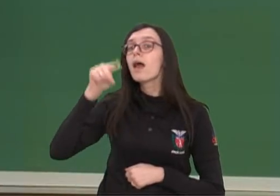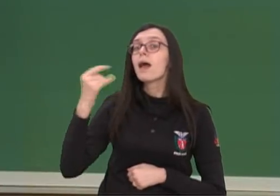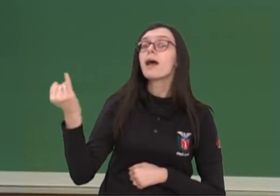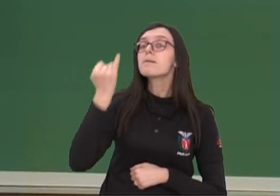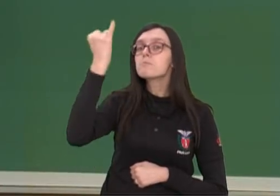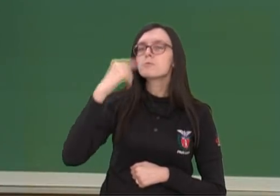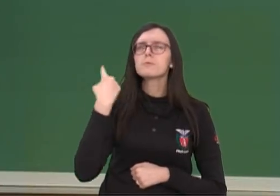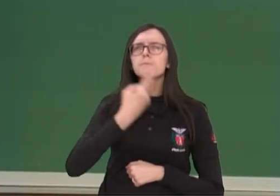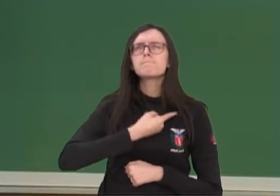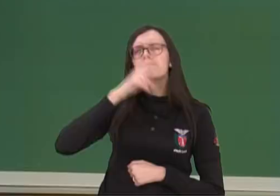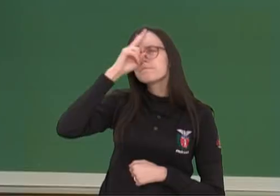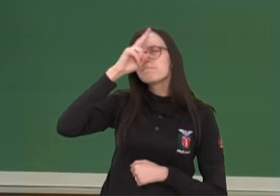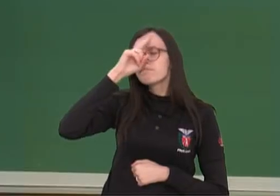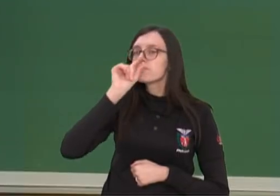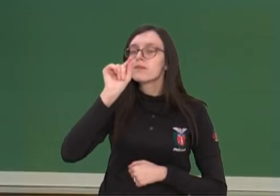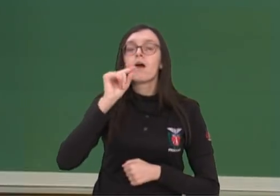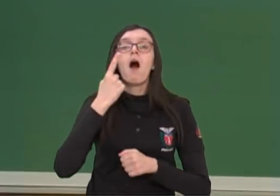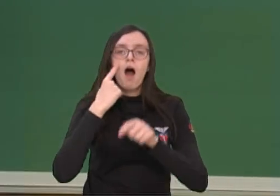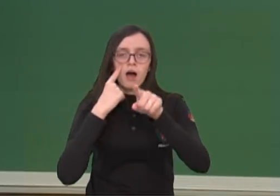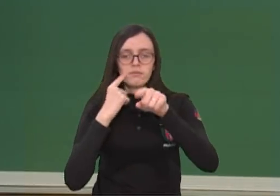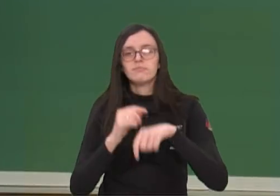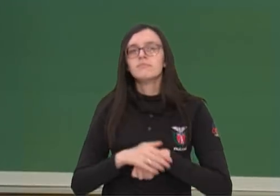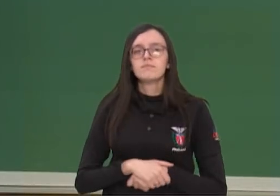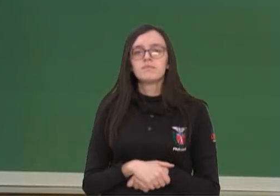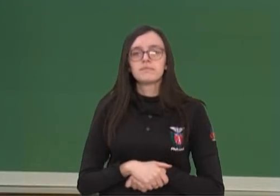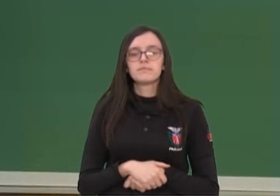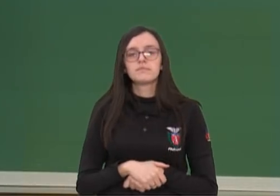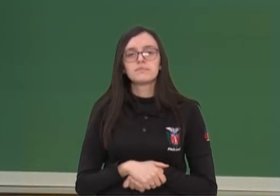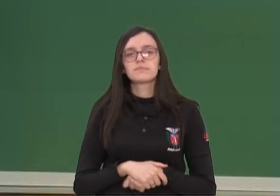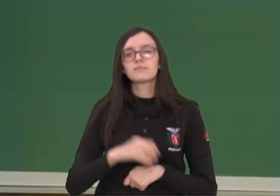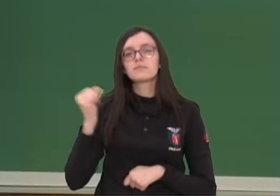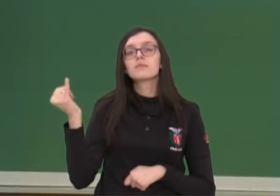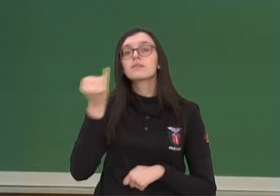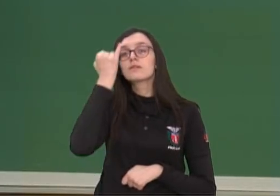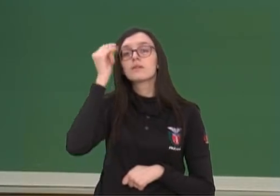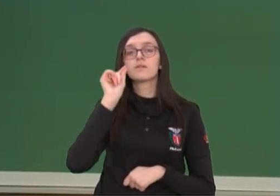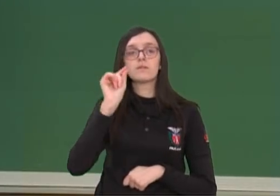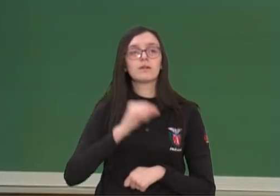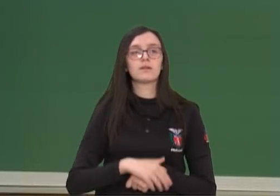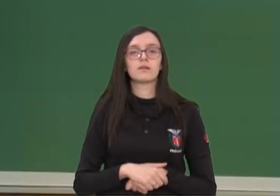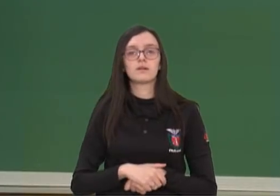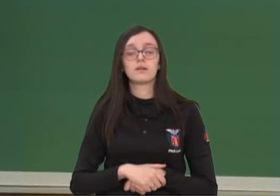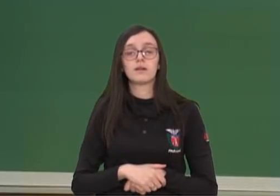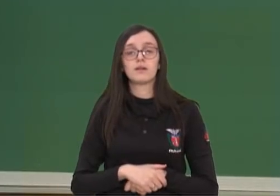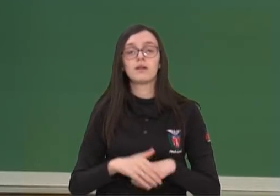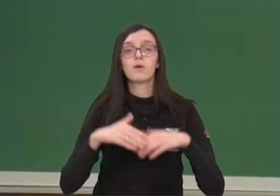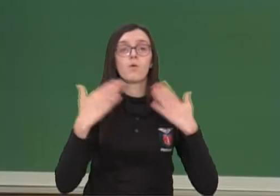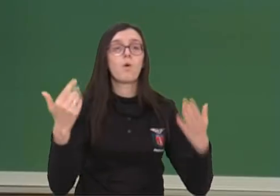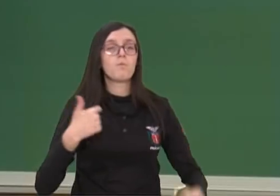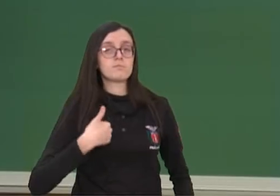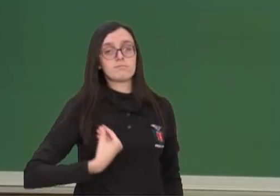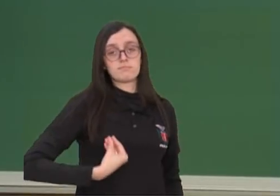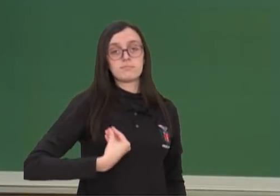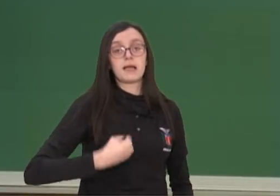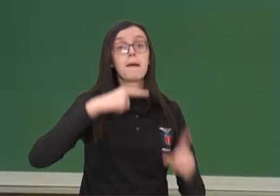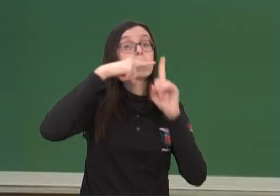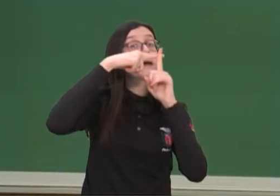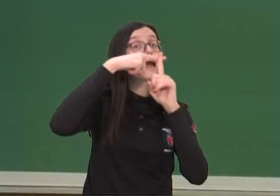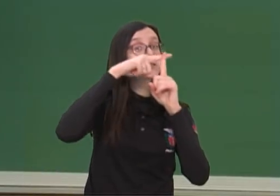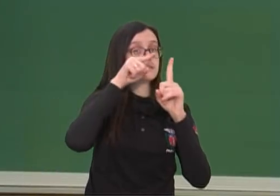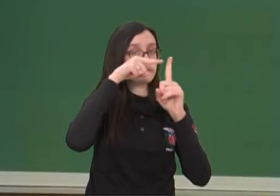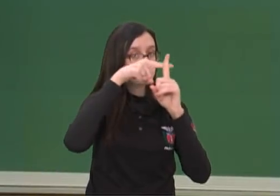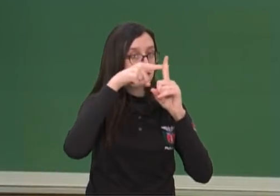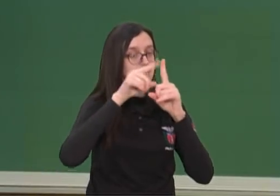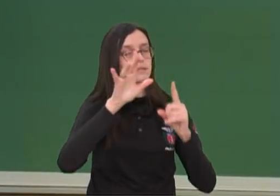gente guardar? Vamos lá, vem aqui comigo. Importante guardar que quando eu somo,